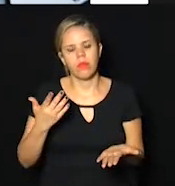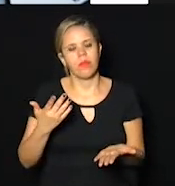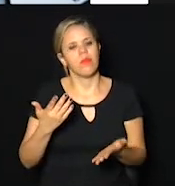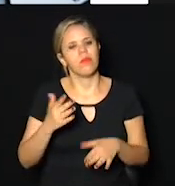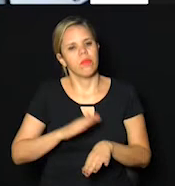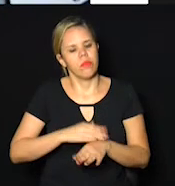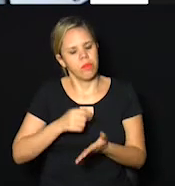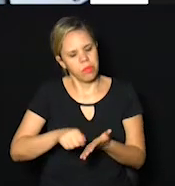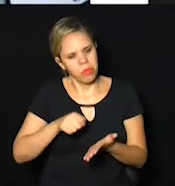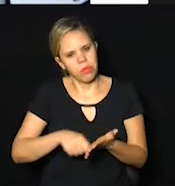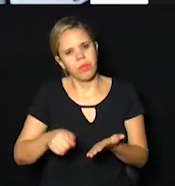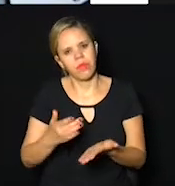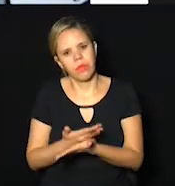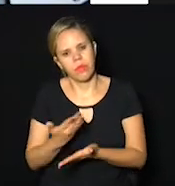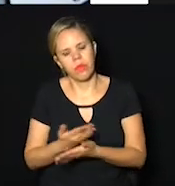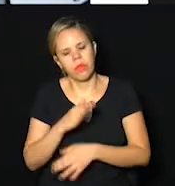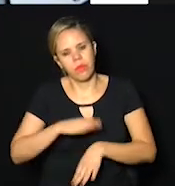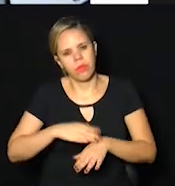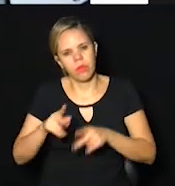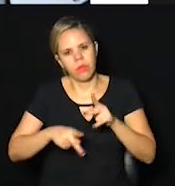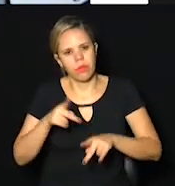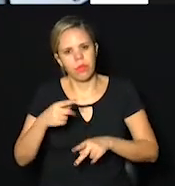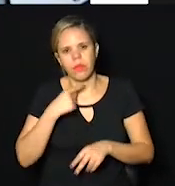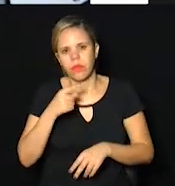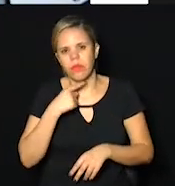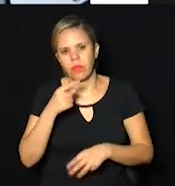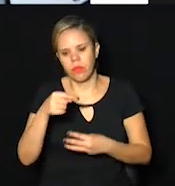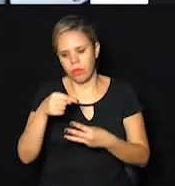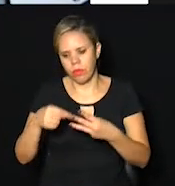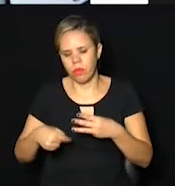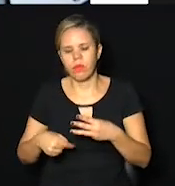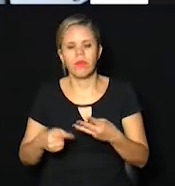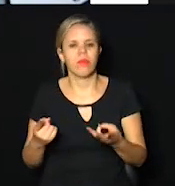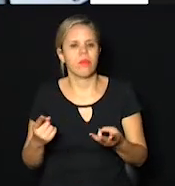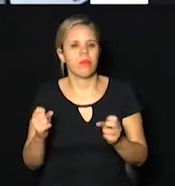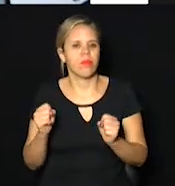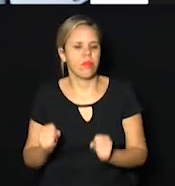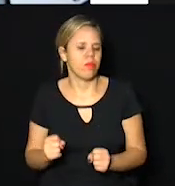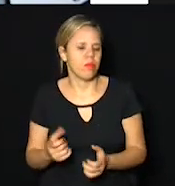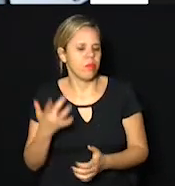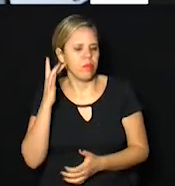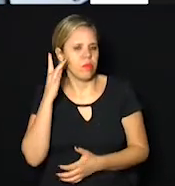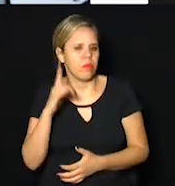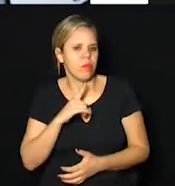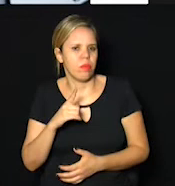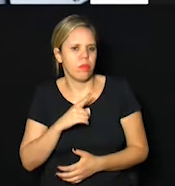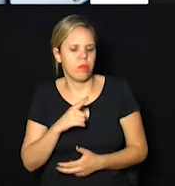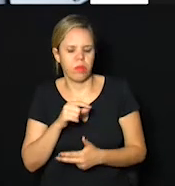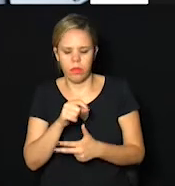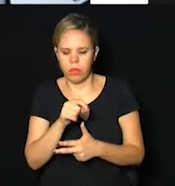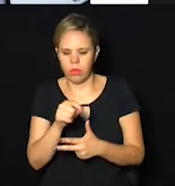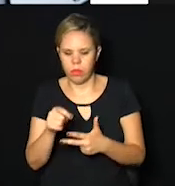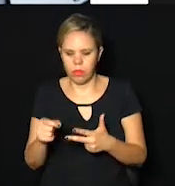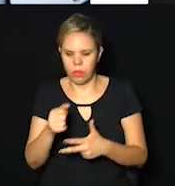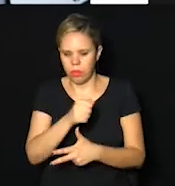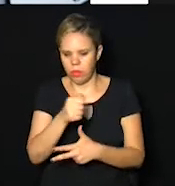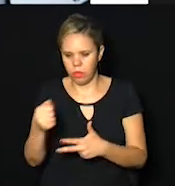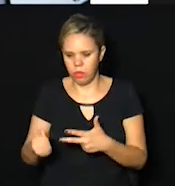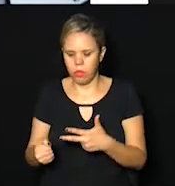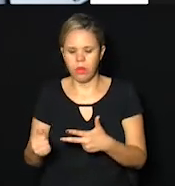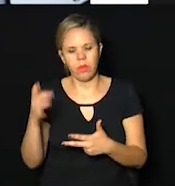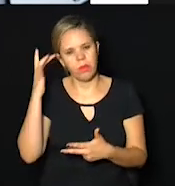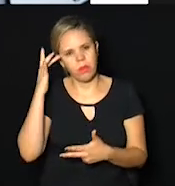momentos em que as pessoas estão duvidando dos 3 poderes, achando que não tem que ter um poder moderador, essas bobagens